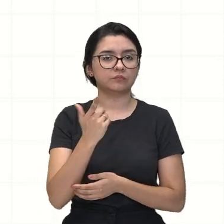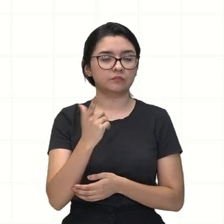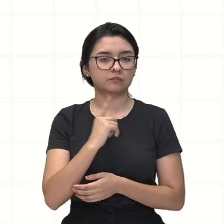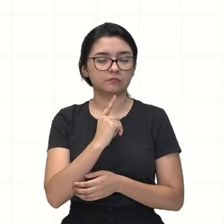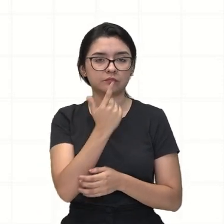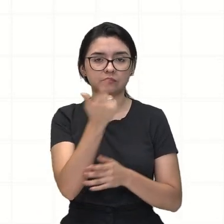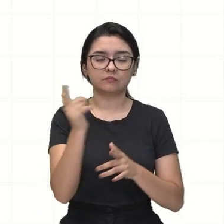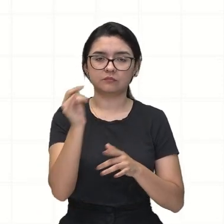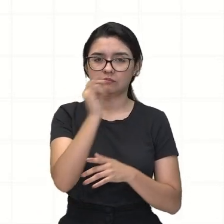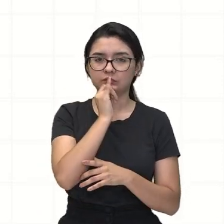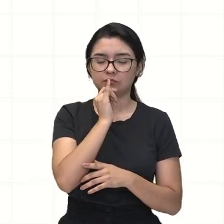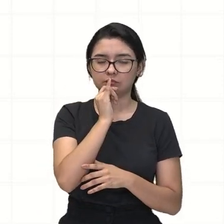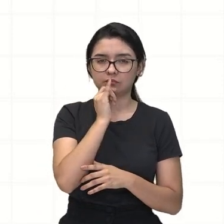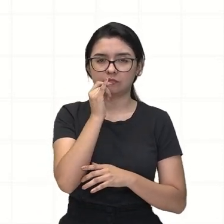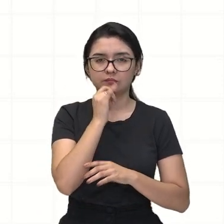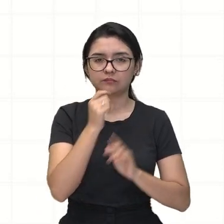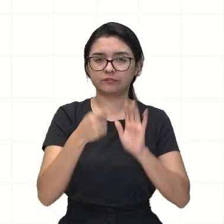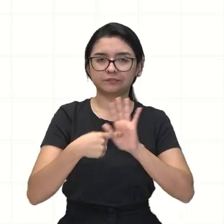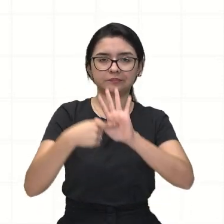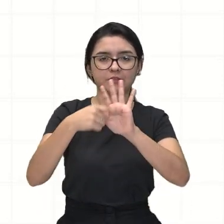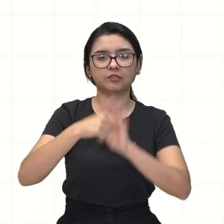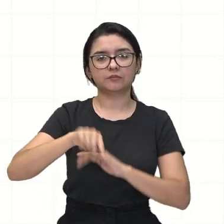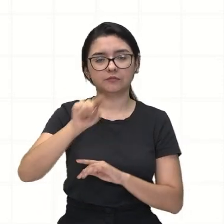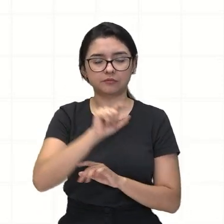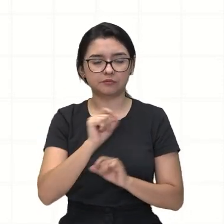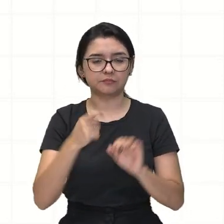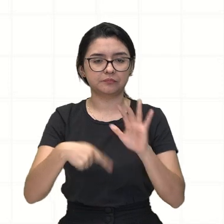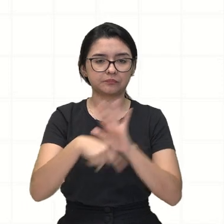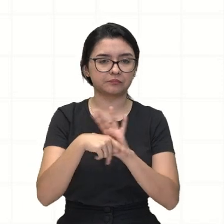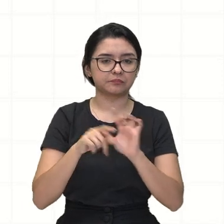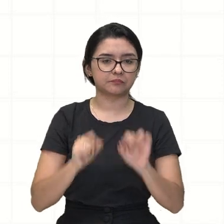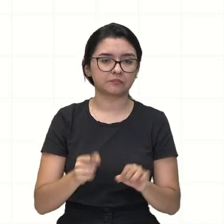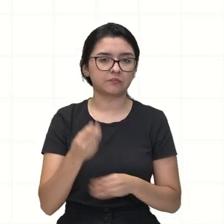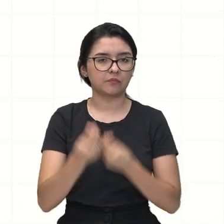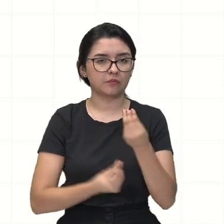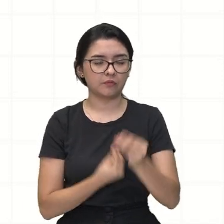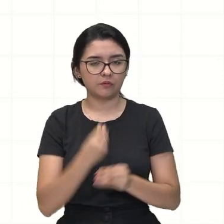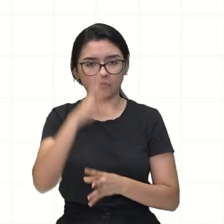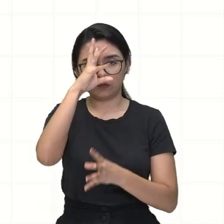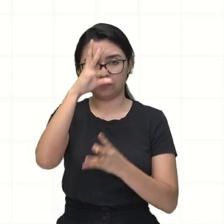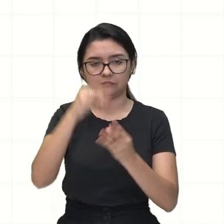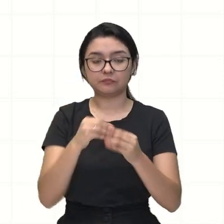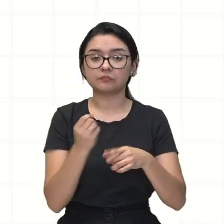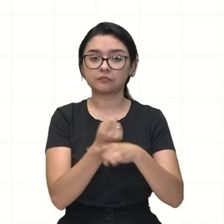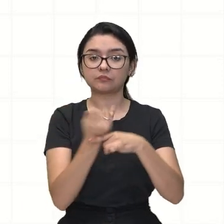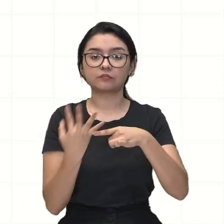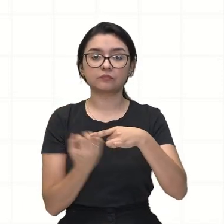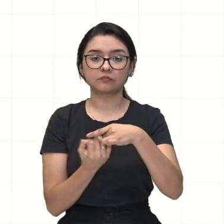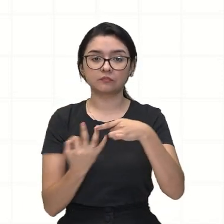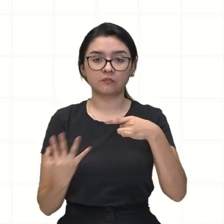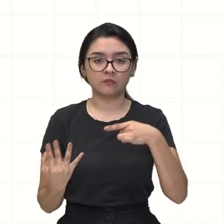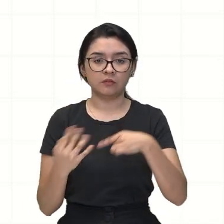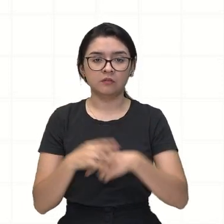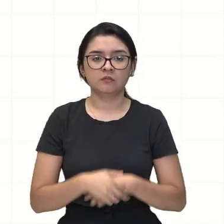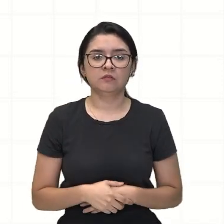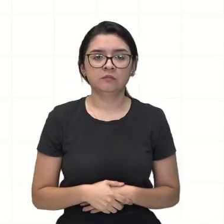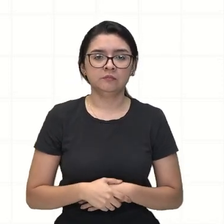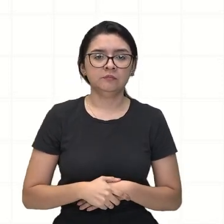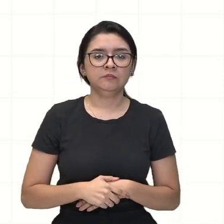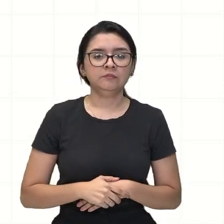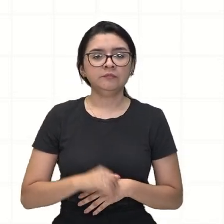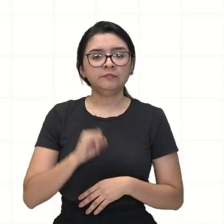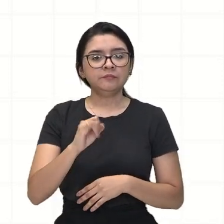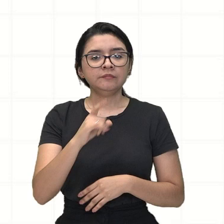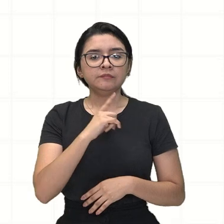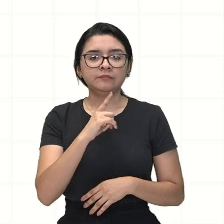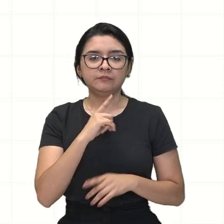ditos assim como especiais aí de nomenclatura de frações, tá bom? Olha só, frações cujo denominador é uma potência de